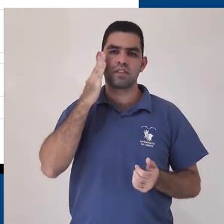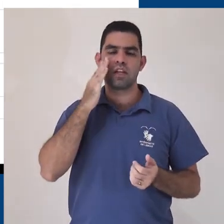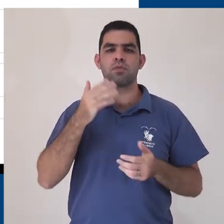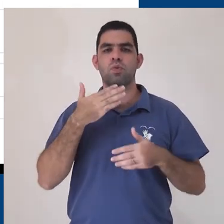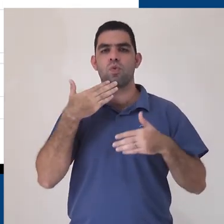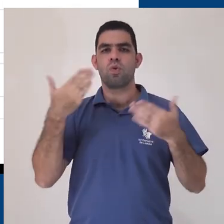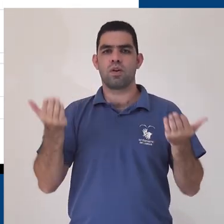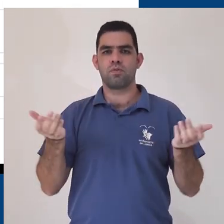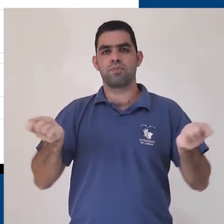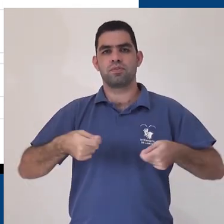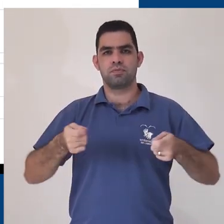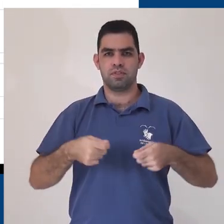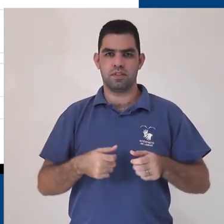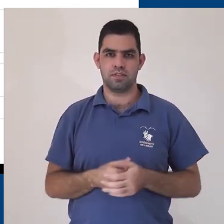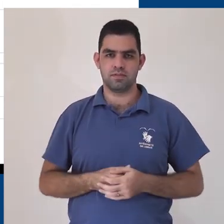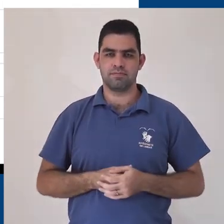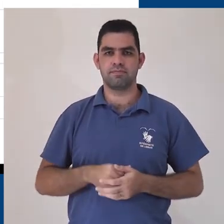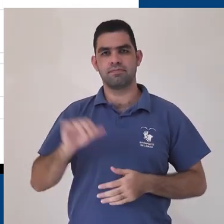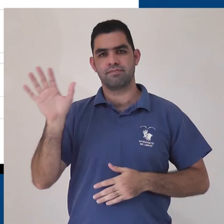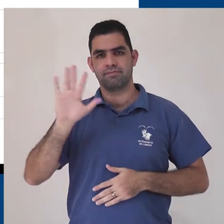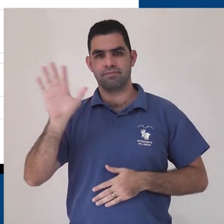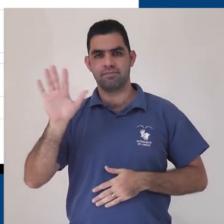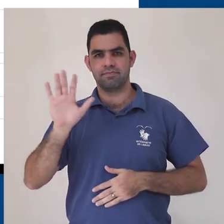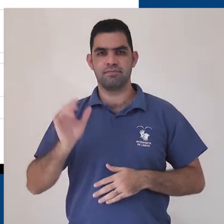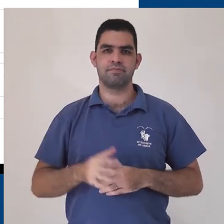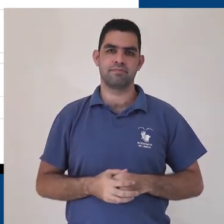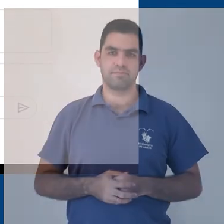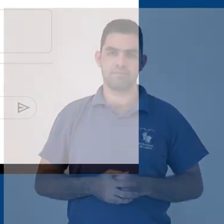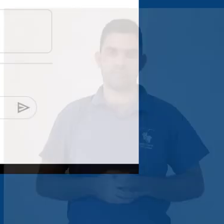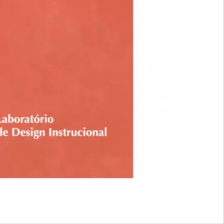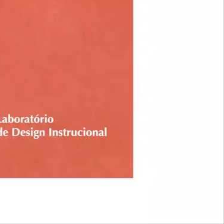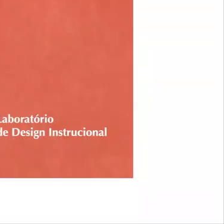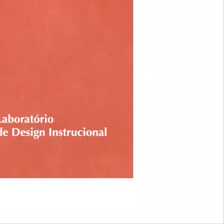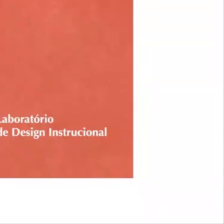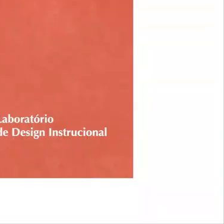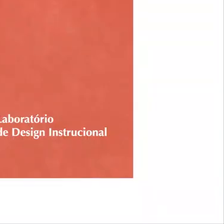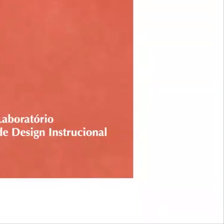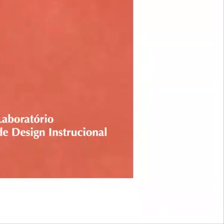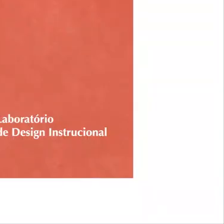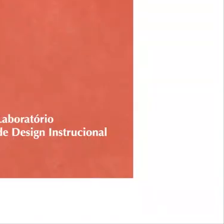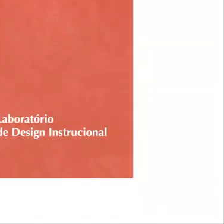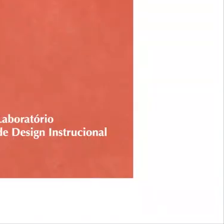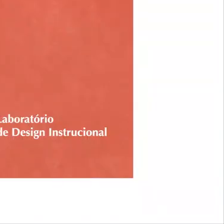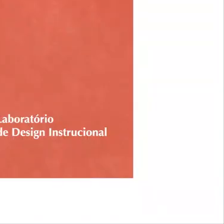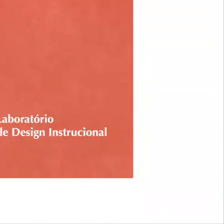você já sabe quais são as possibilidades até o próximo vídeo